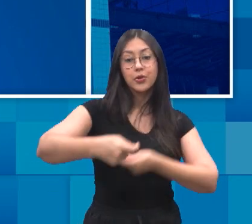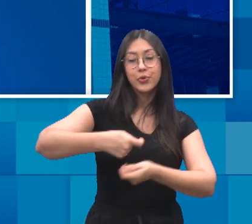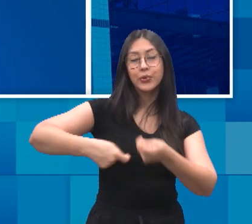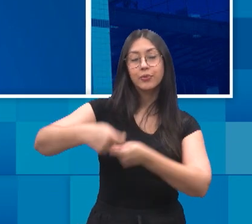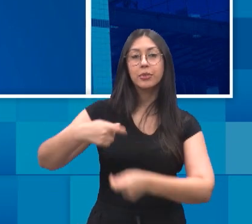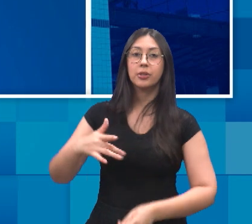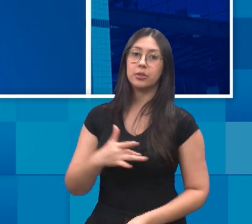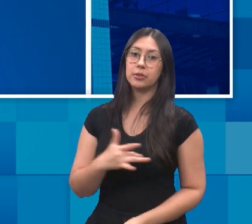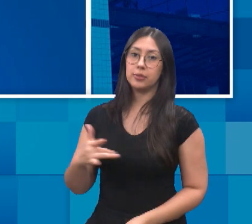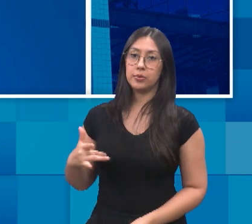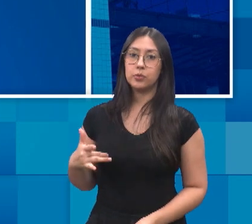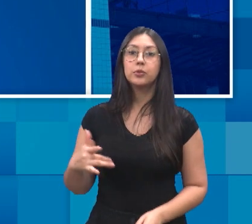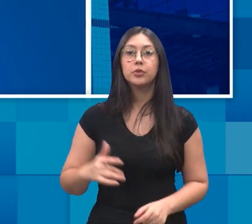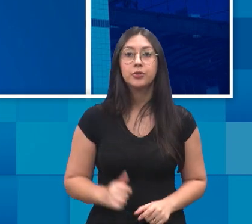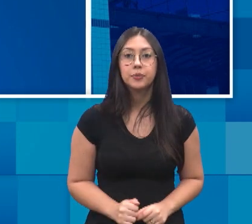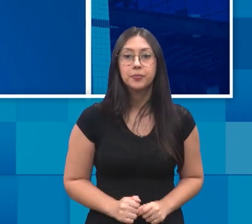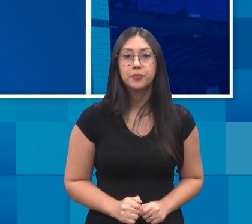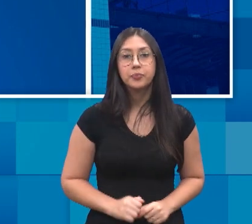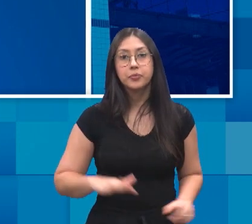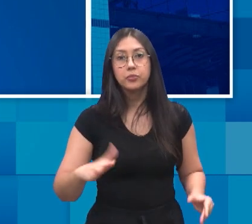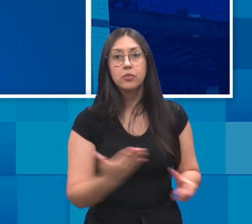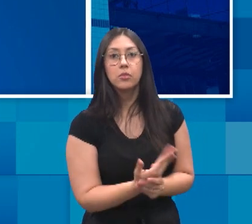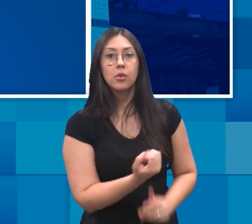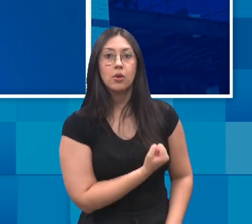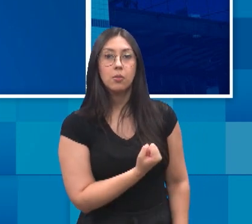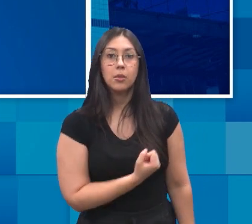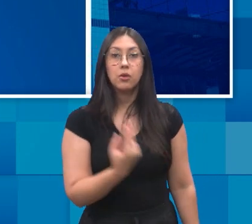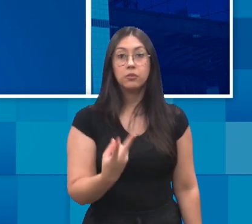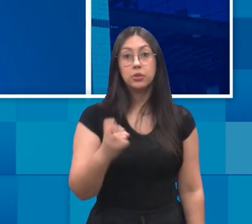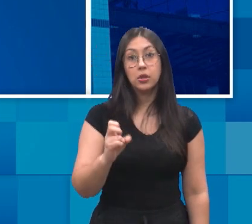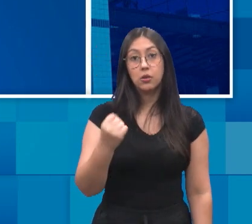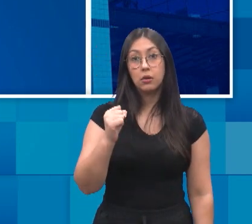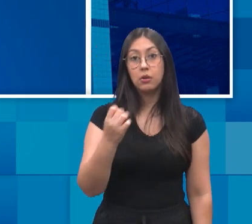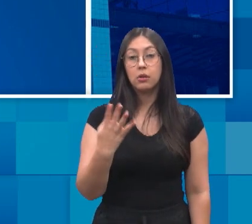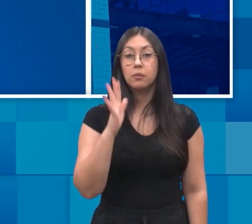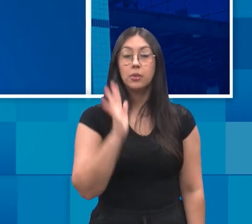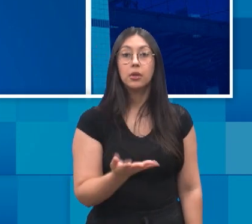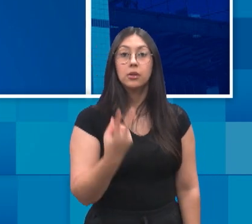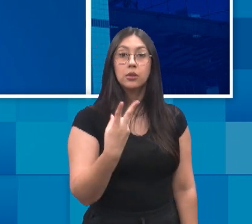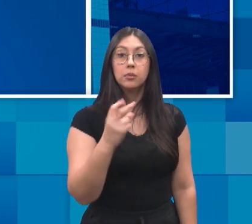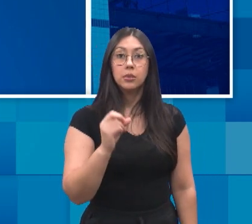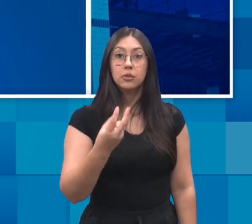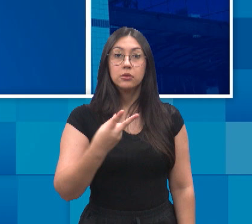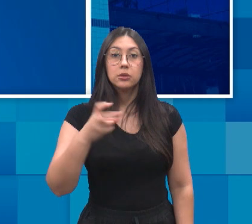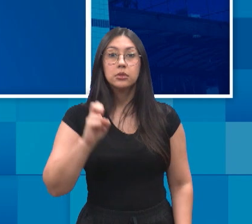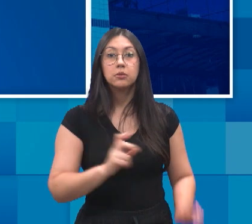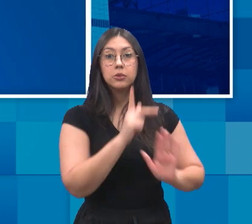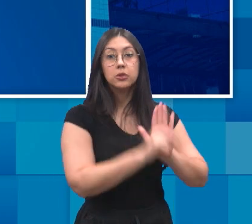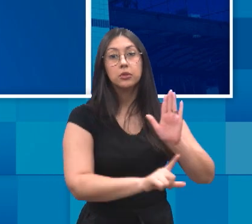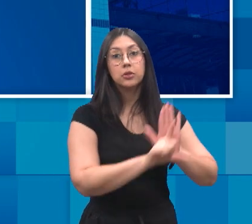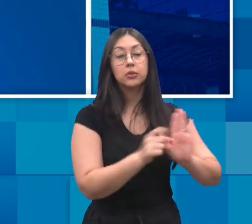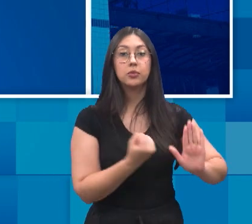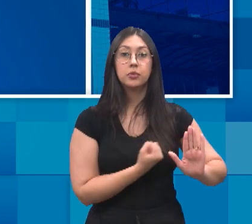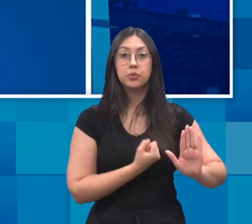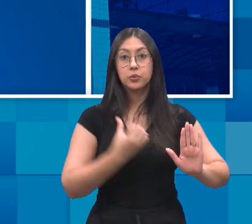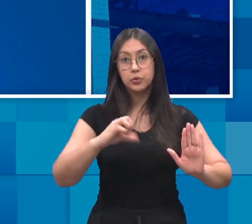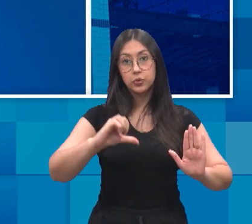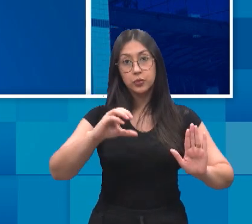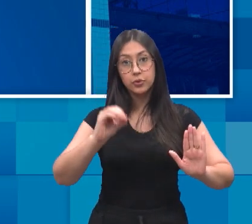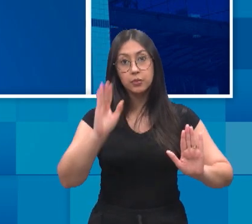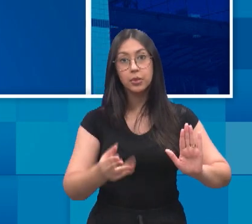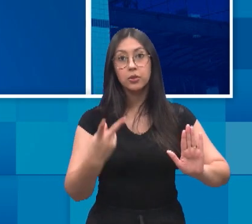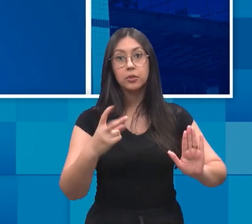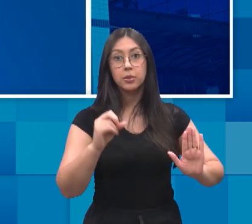Saúde. Processo número 2584/2025, projeto de lei número 90/2025, autoria vereadores